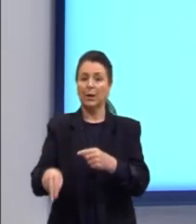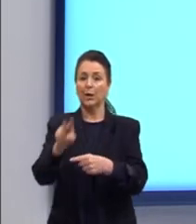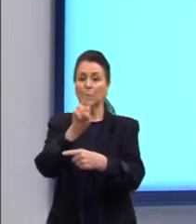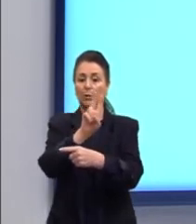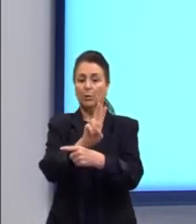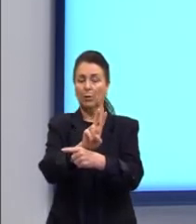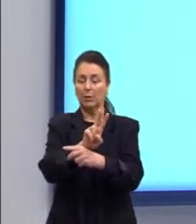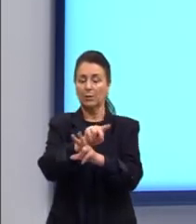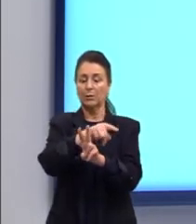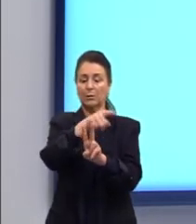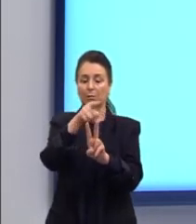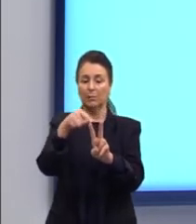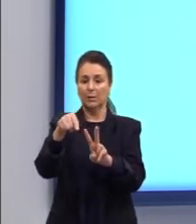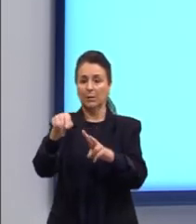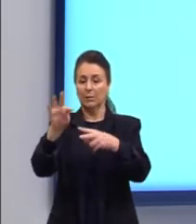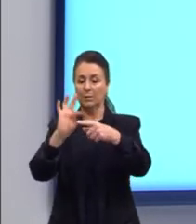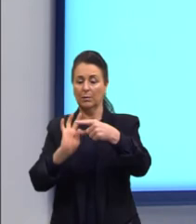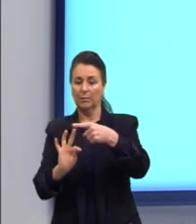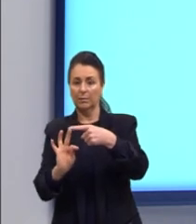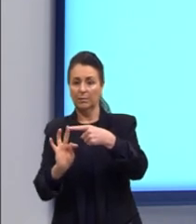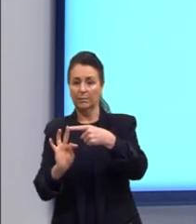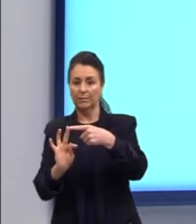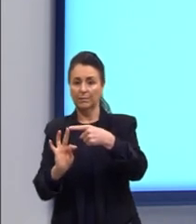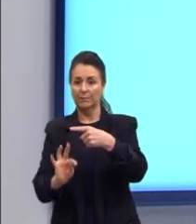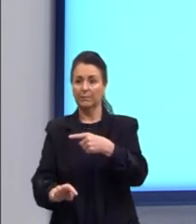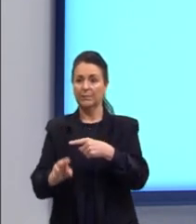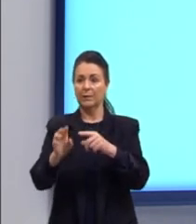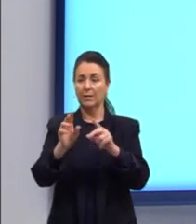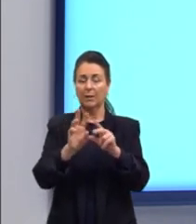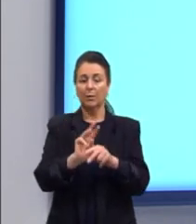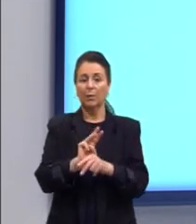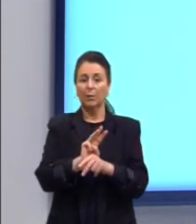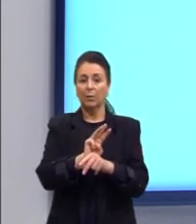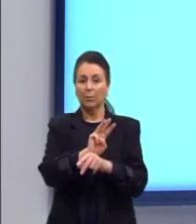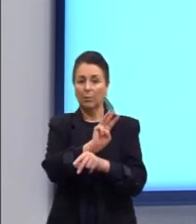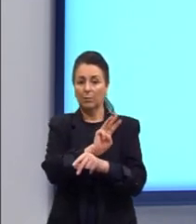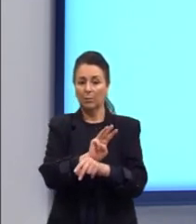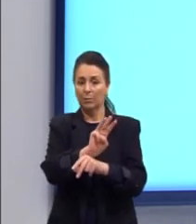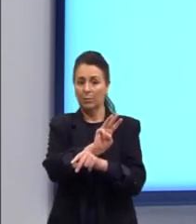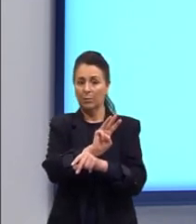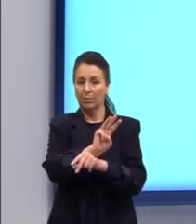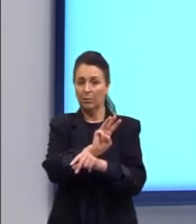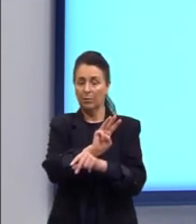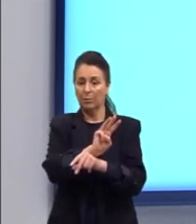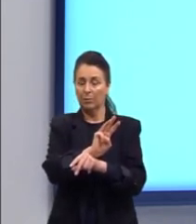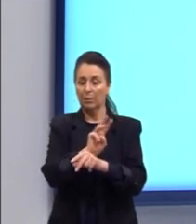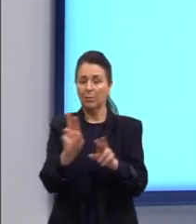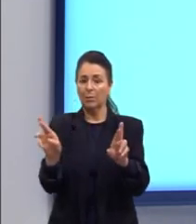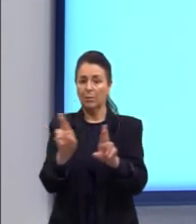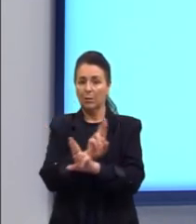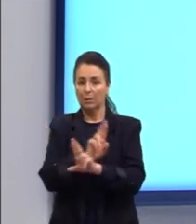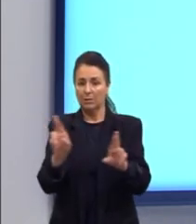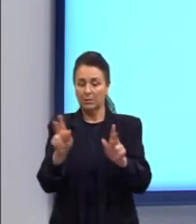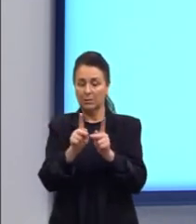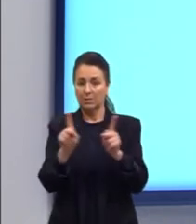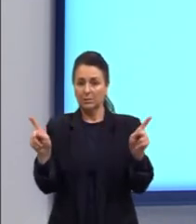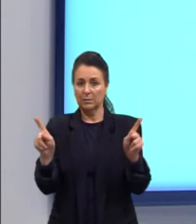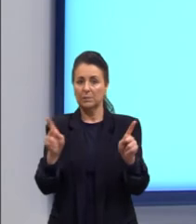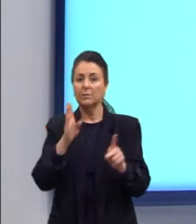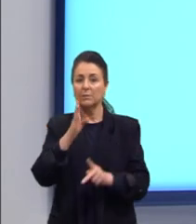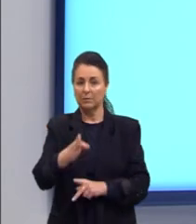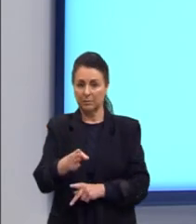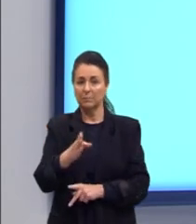pi sobre T então o ômega nós vamos relacionar agora com o período que nós já